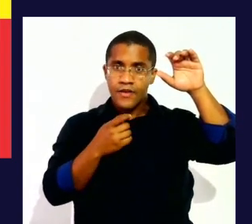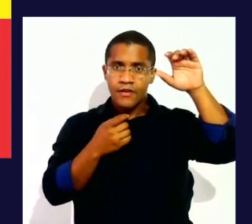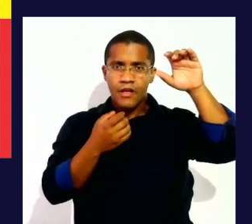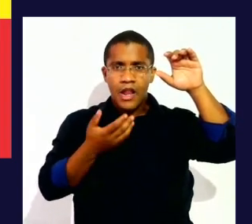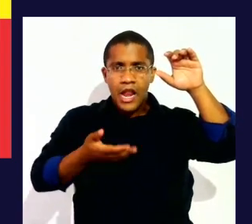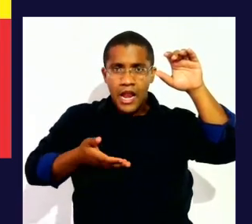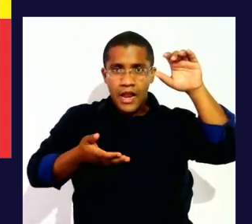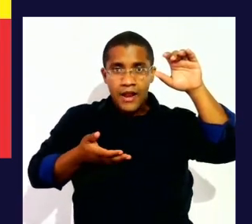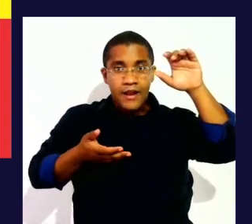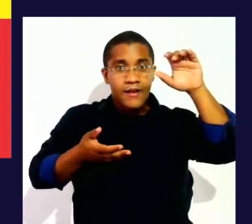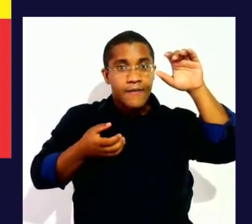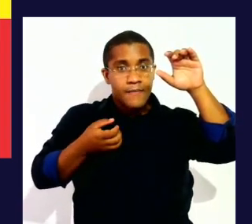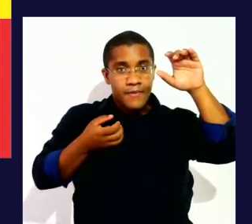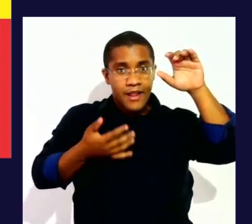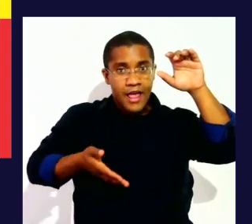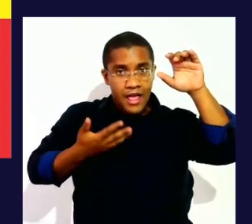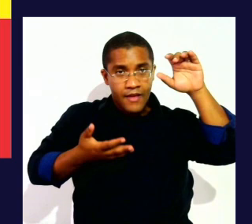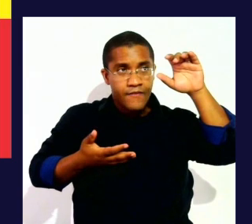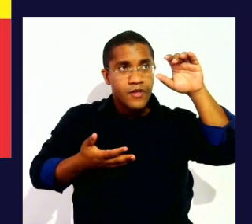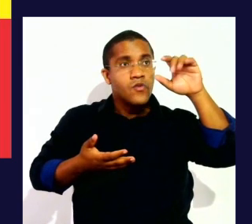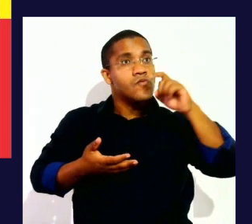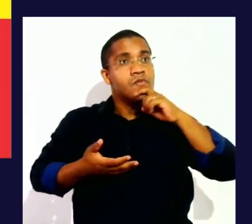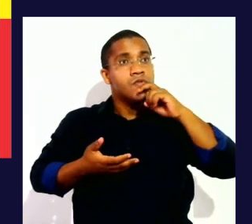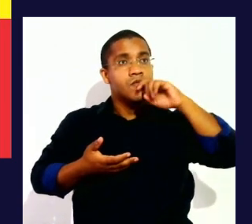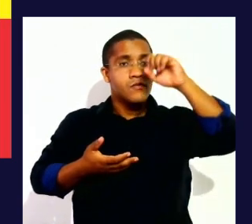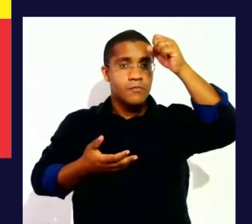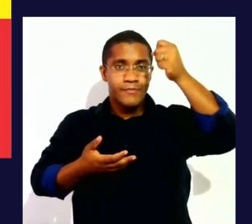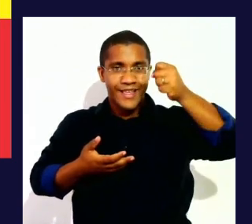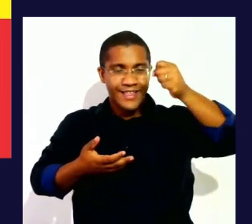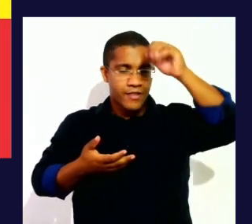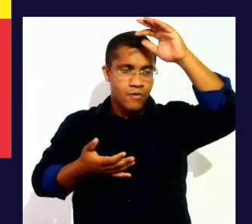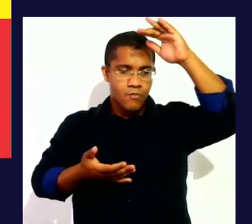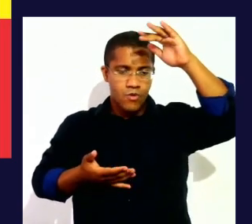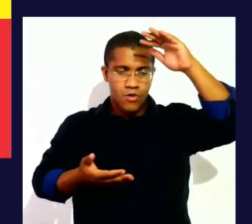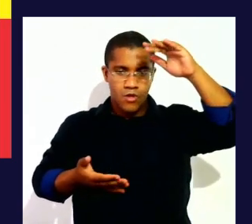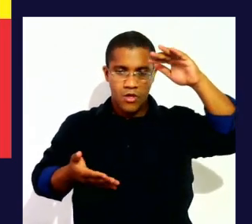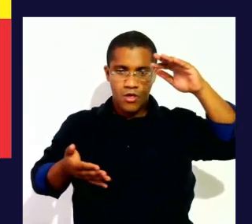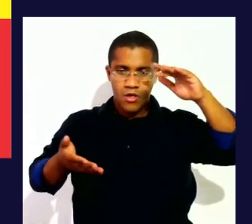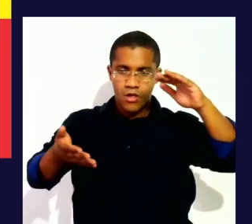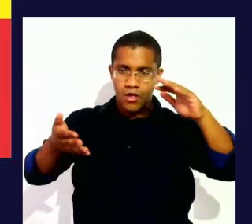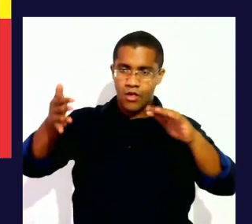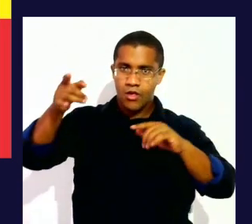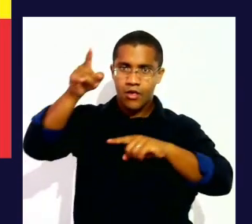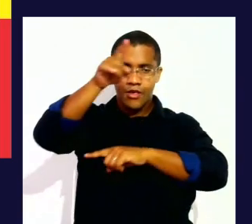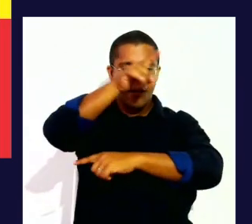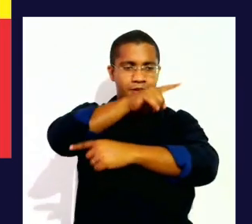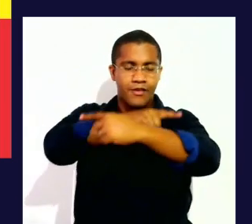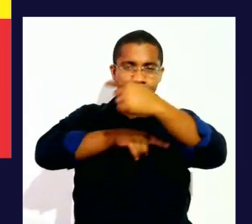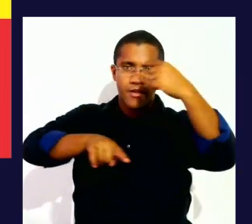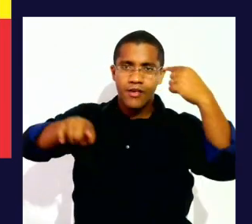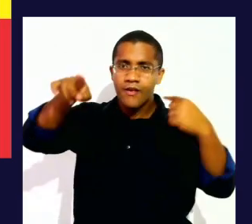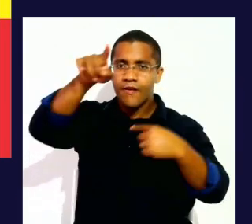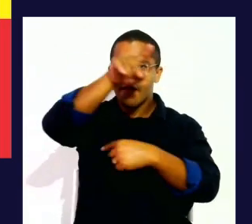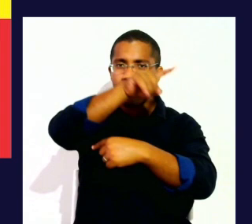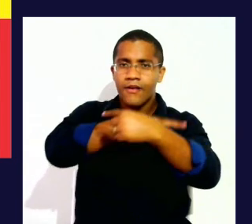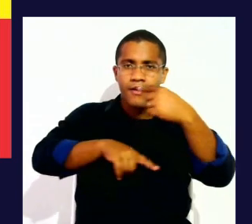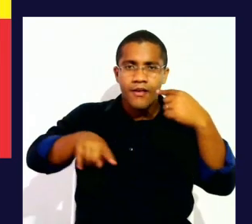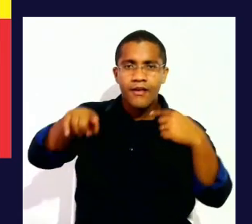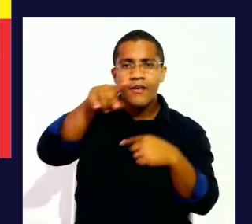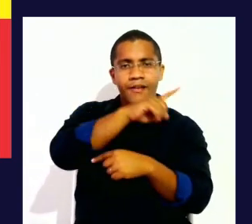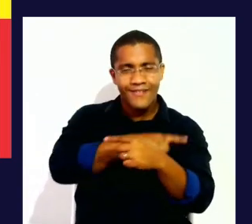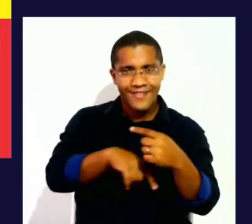ar frio, ele na realidade ele vai descer, provocando uma movimentação de massa gasosa, o que chamamos